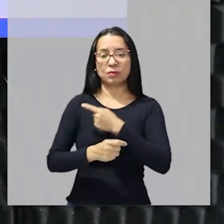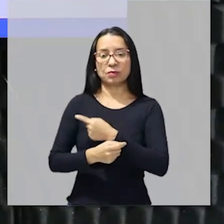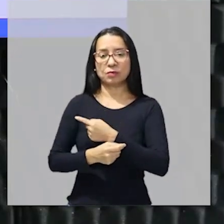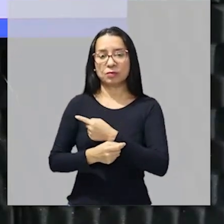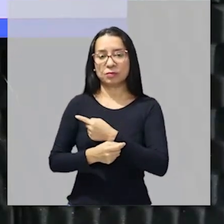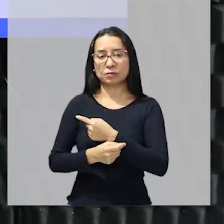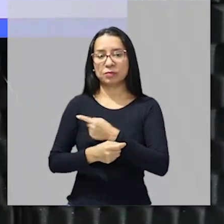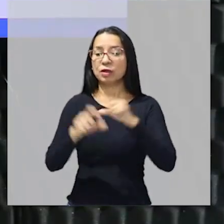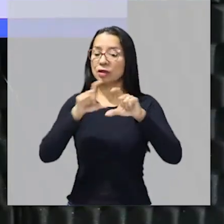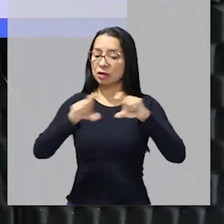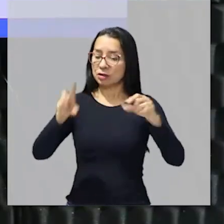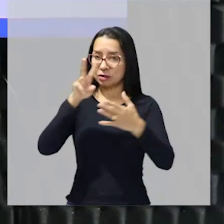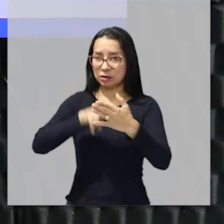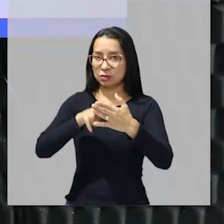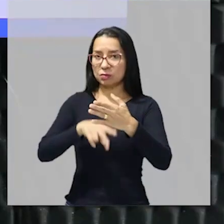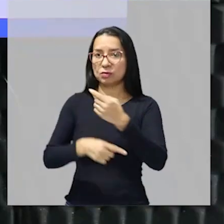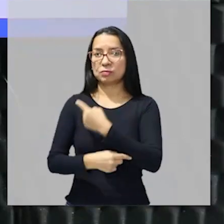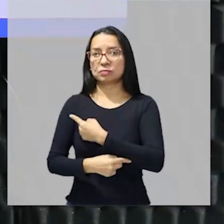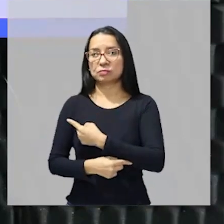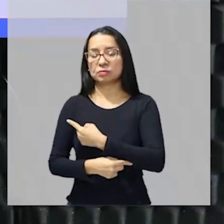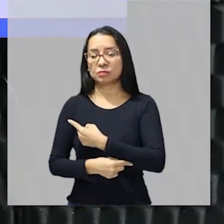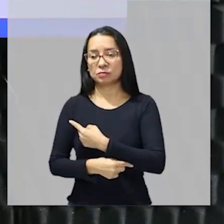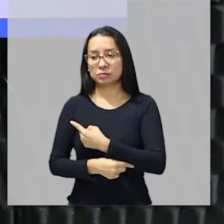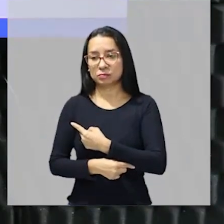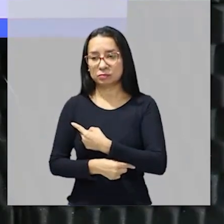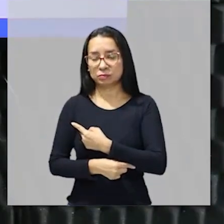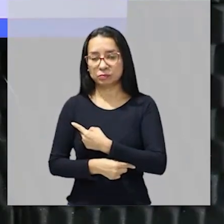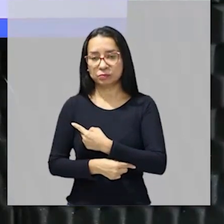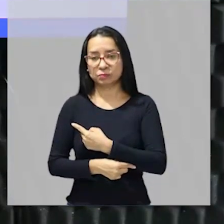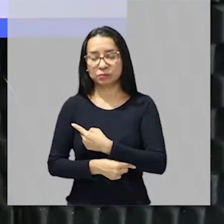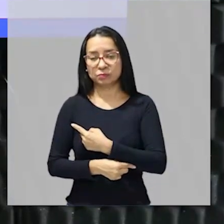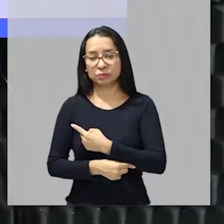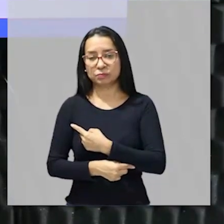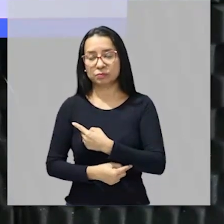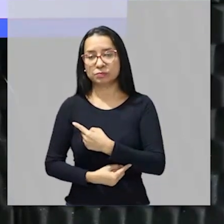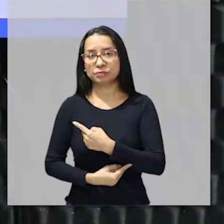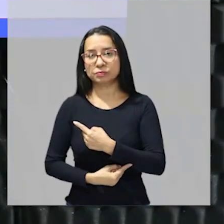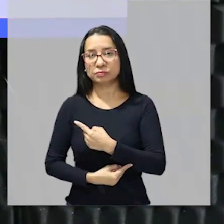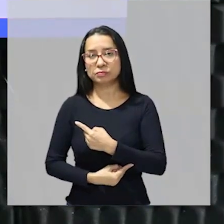sua presença em Cuba, com bases e ajuda militar,